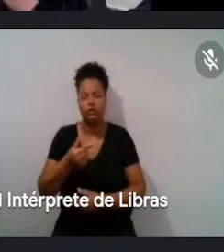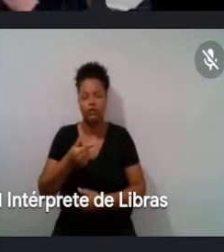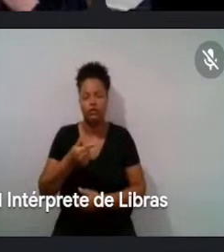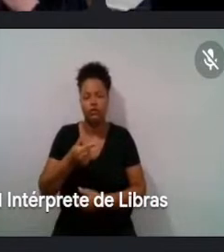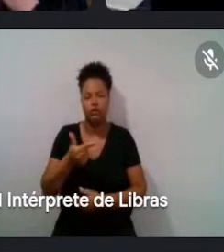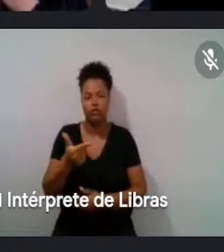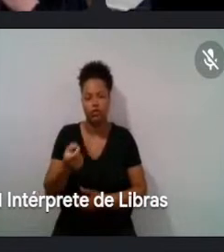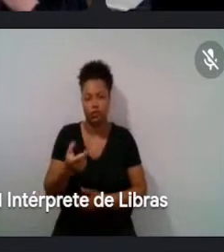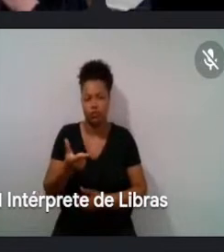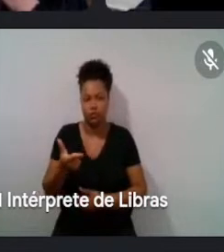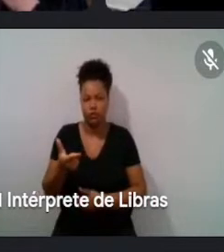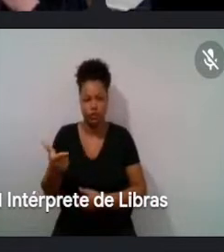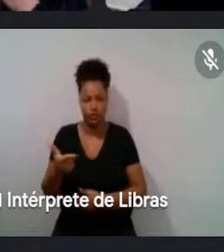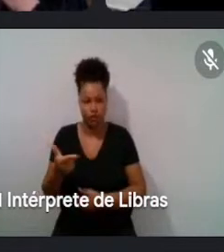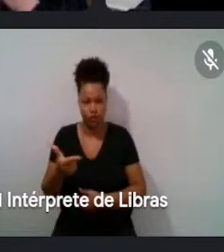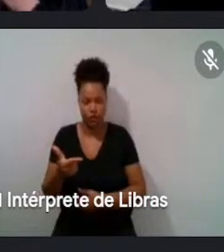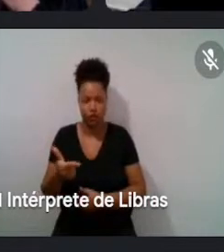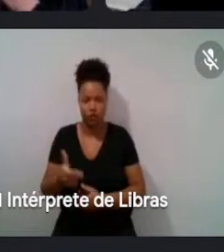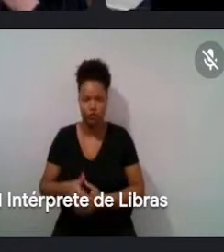06.037/50.2022.